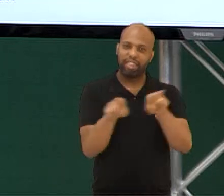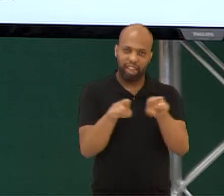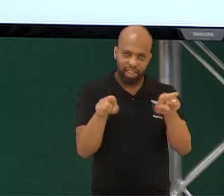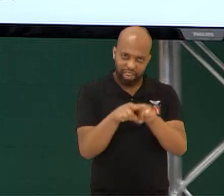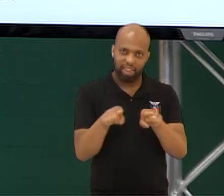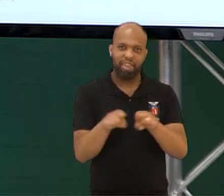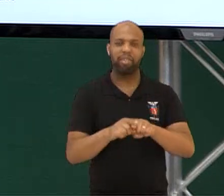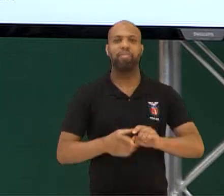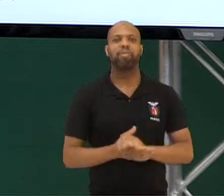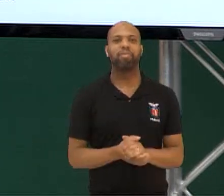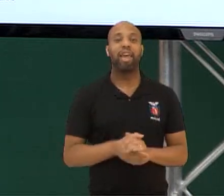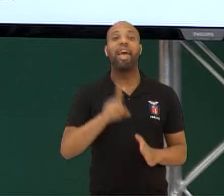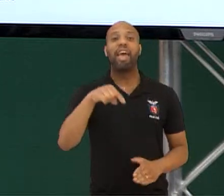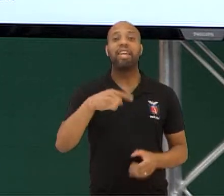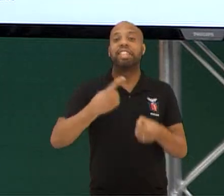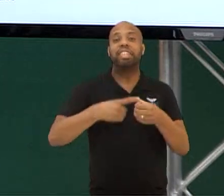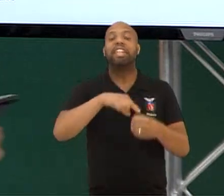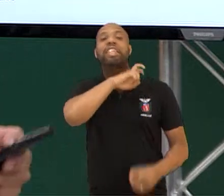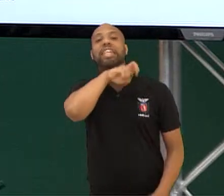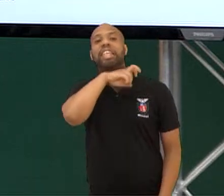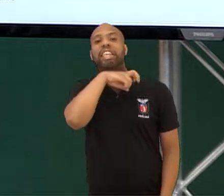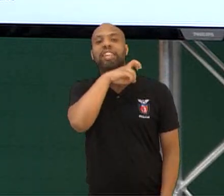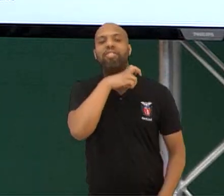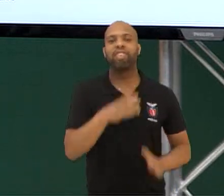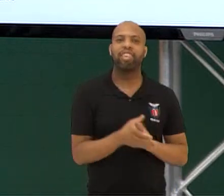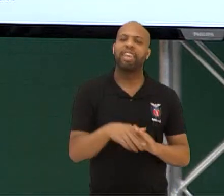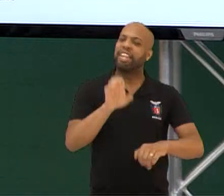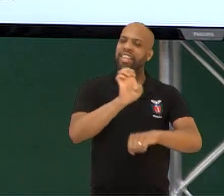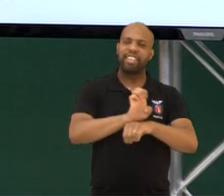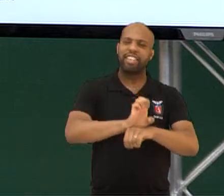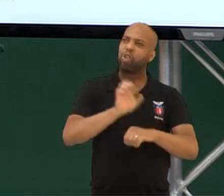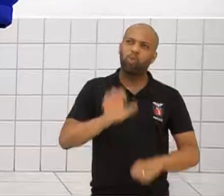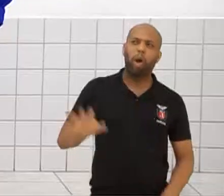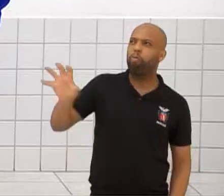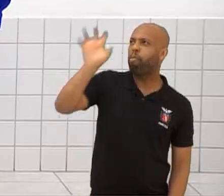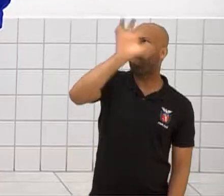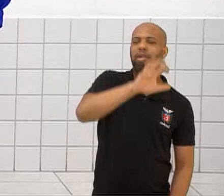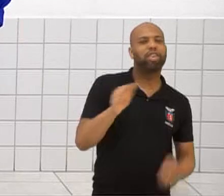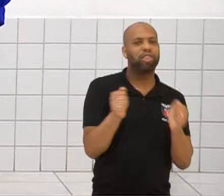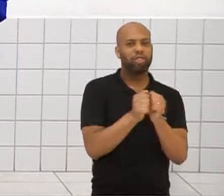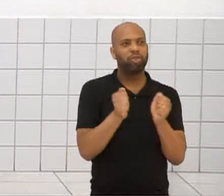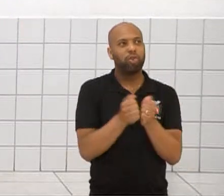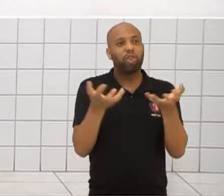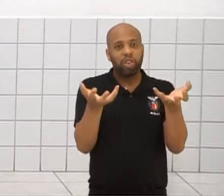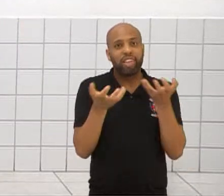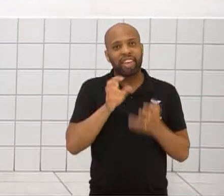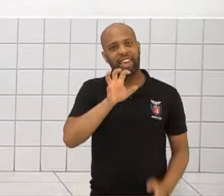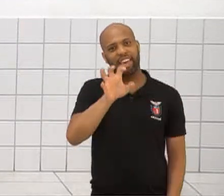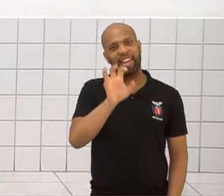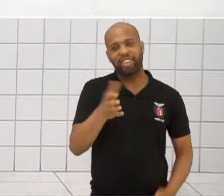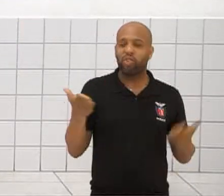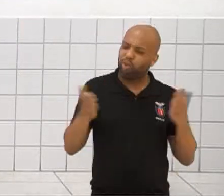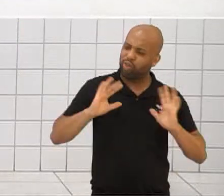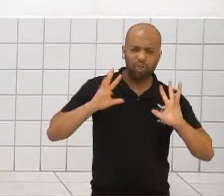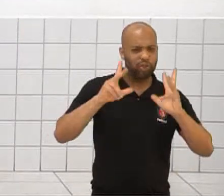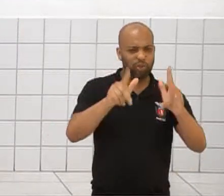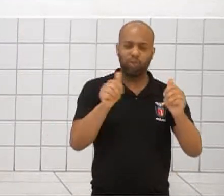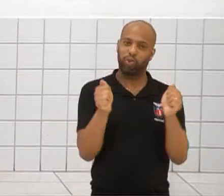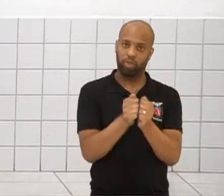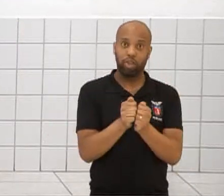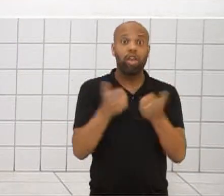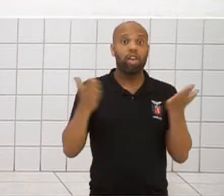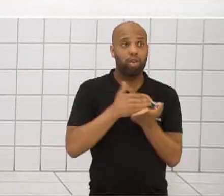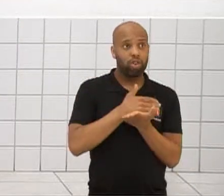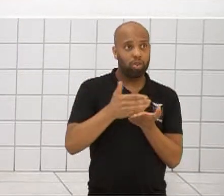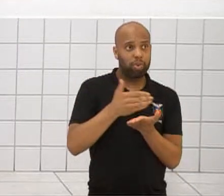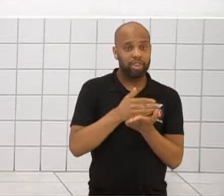Ieda Baggio Maier, Cascavel, Paraná. O estado participando conosco, professora. Beleza. E é esse estado que nós queremos ver hoje, não é? Exatamente. Para começarmos, vamos